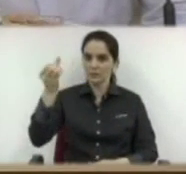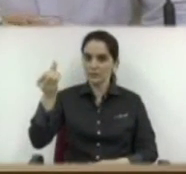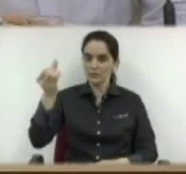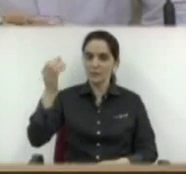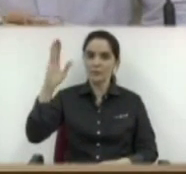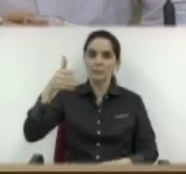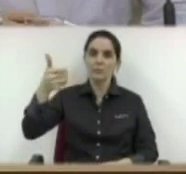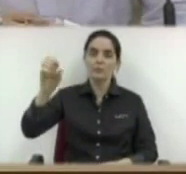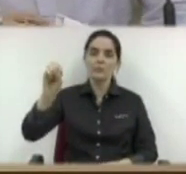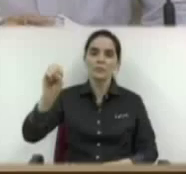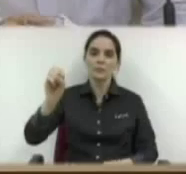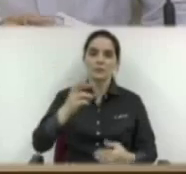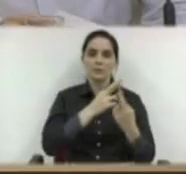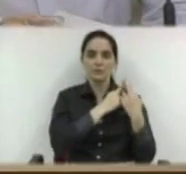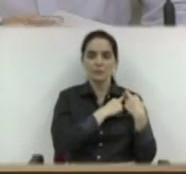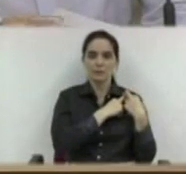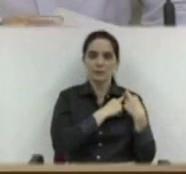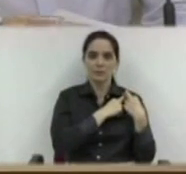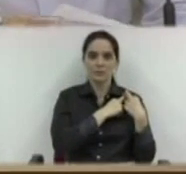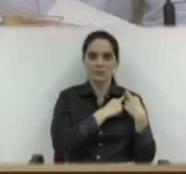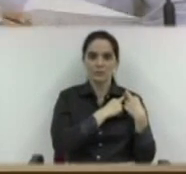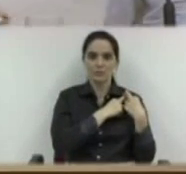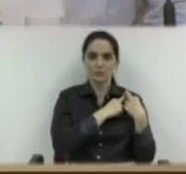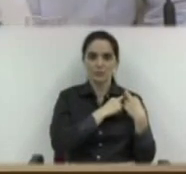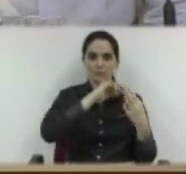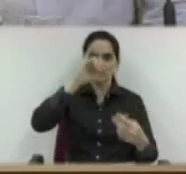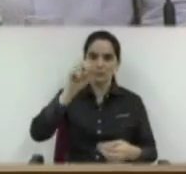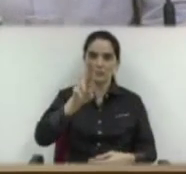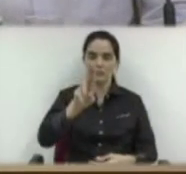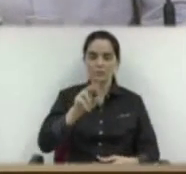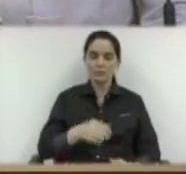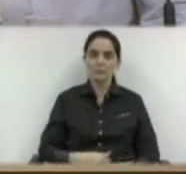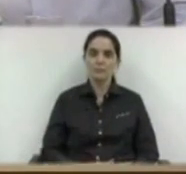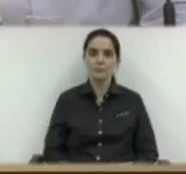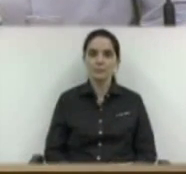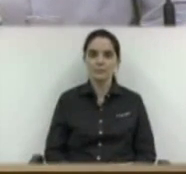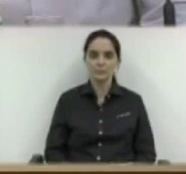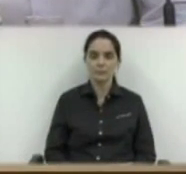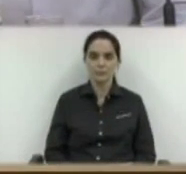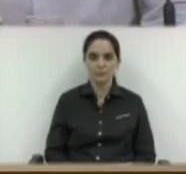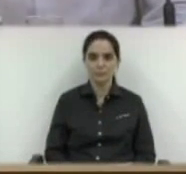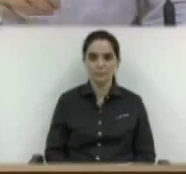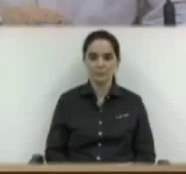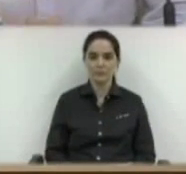156/15. Autor, vereador José Eduardo Monteiro Júnior, Junegão.